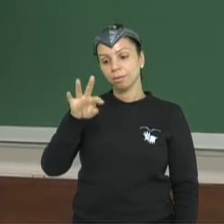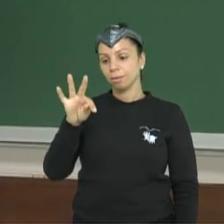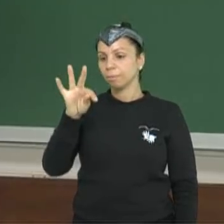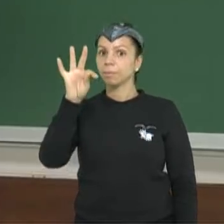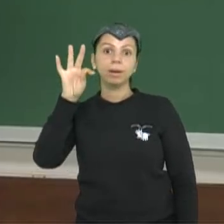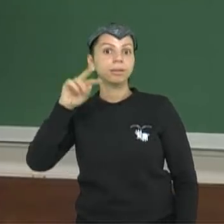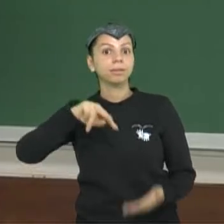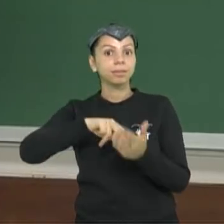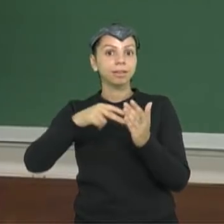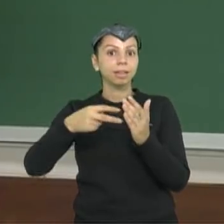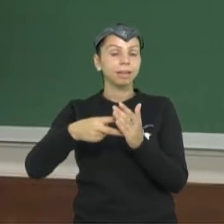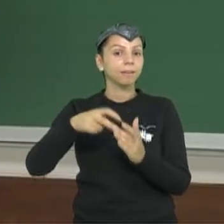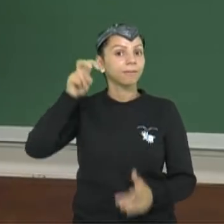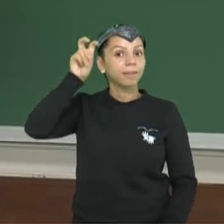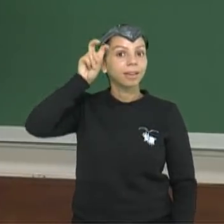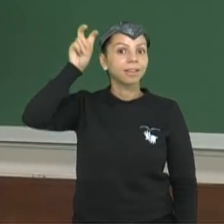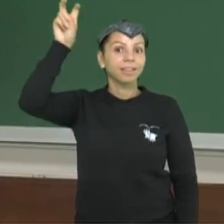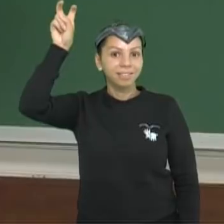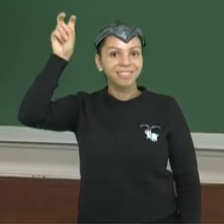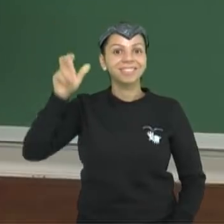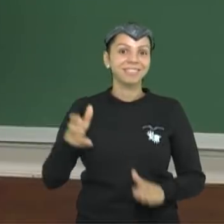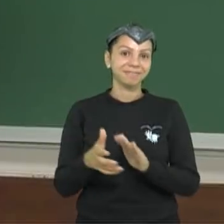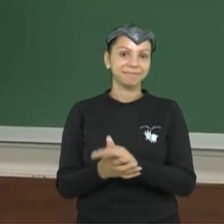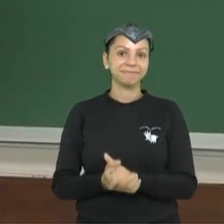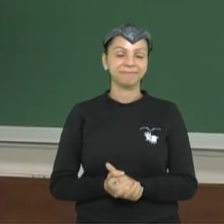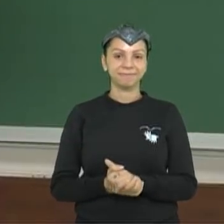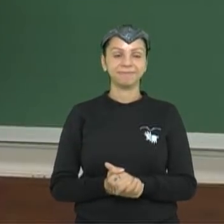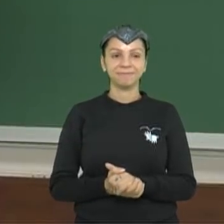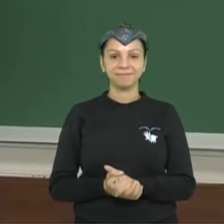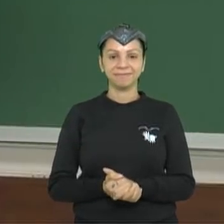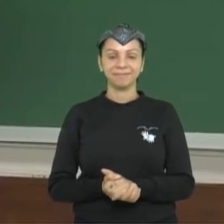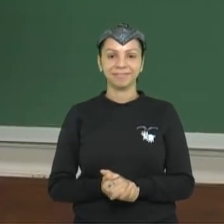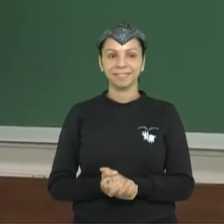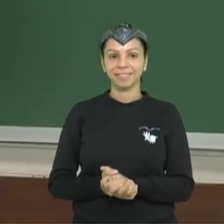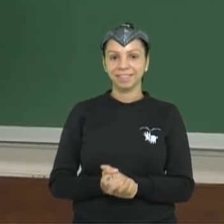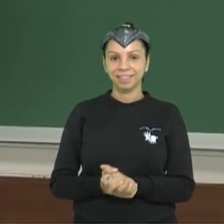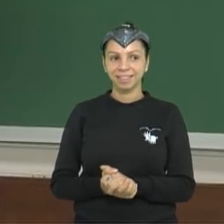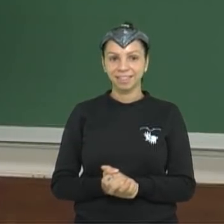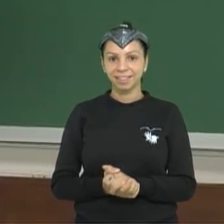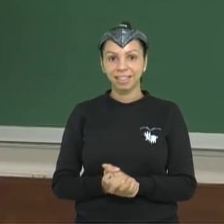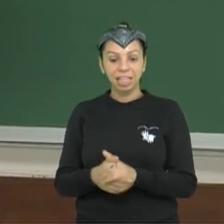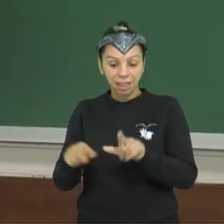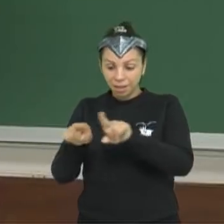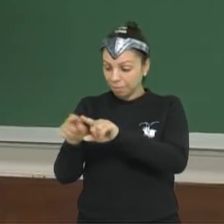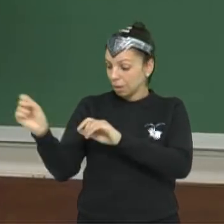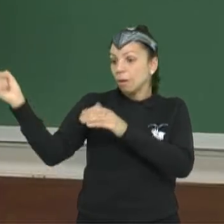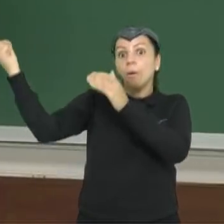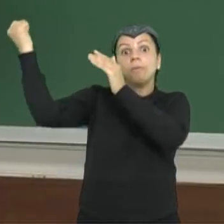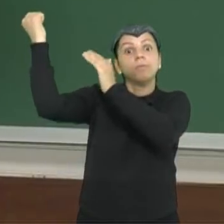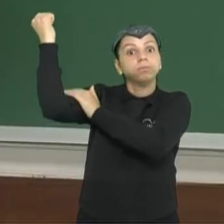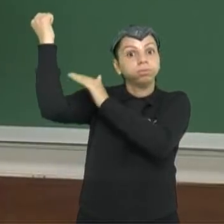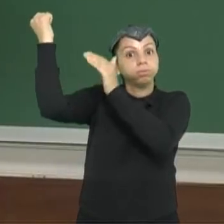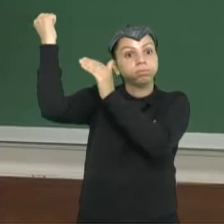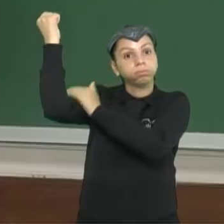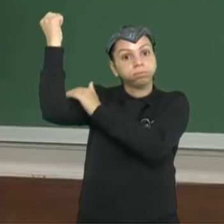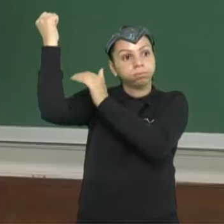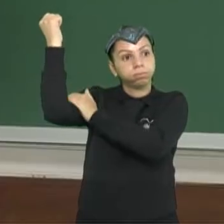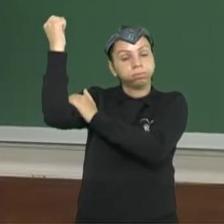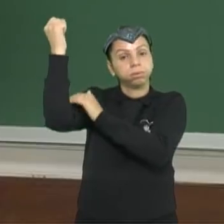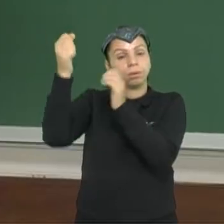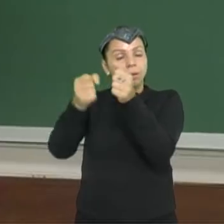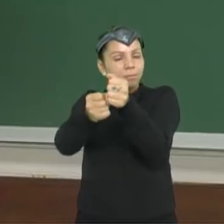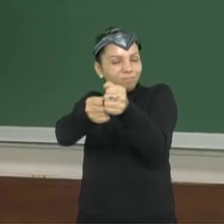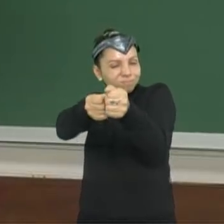inteligente. Ele também tem strength, a força. Eu acho que a teacher